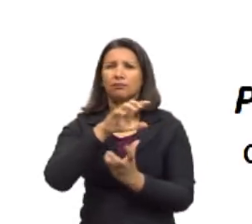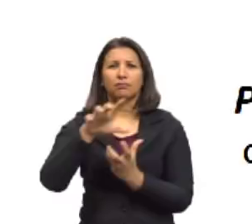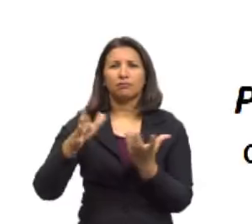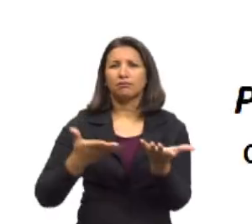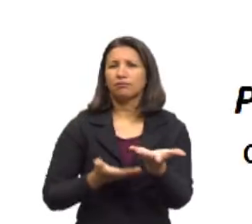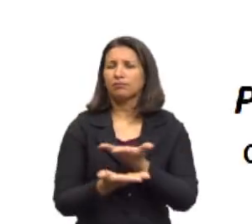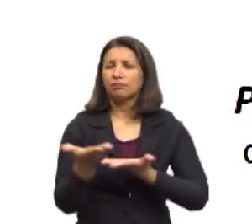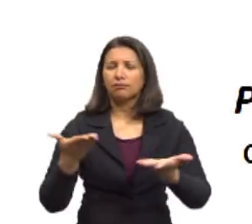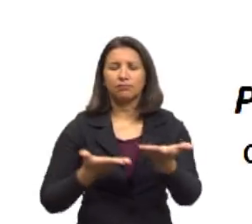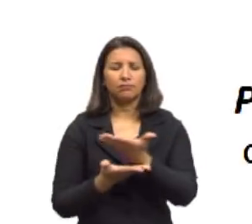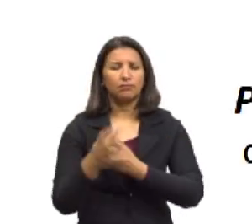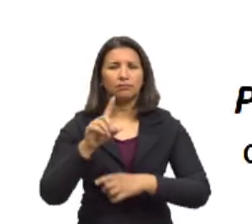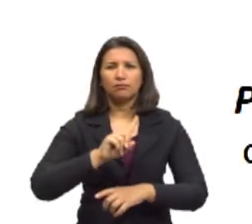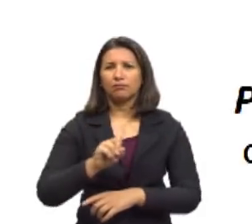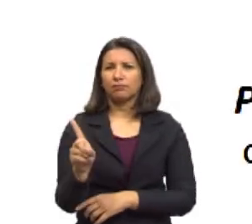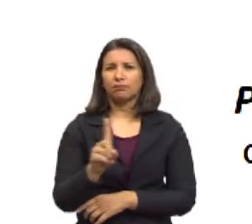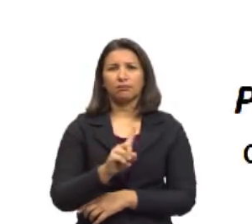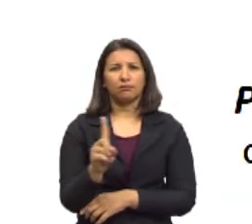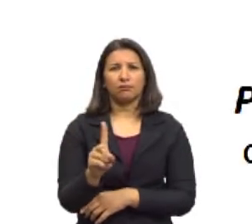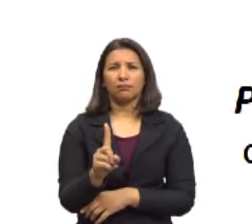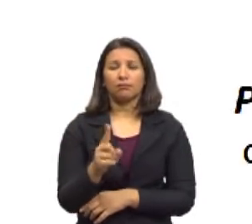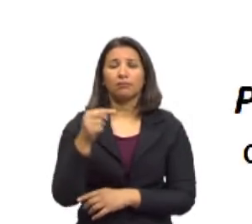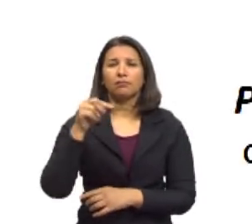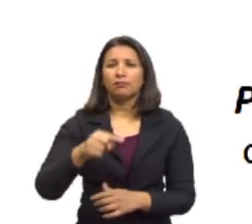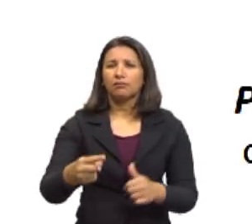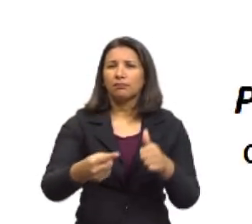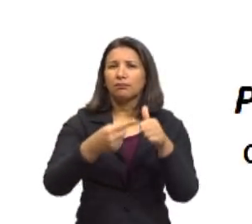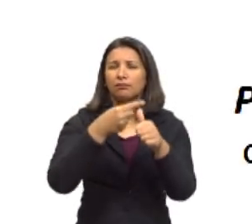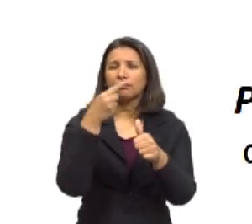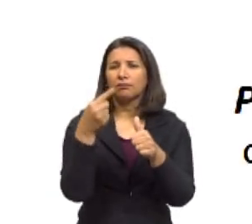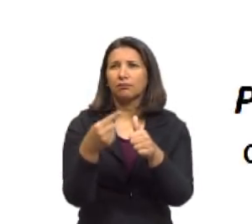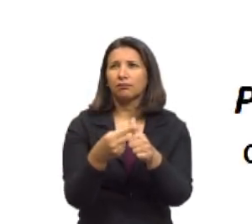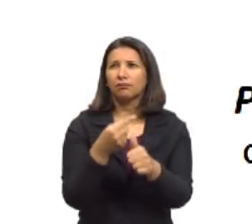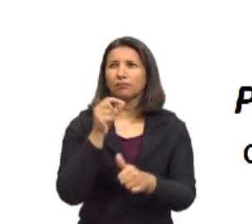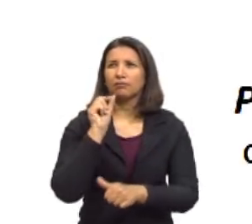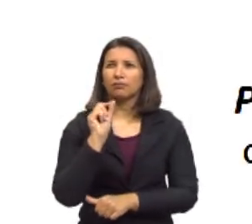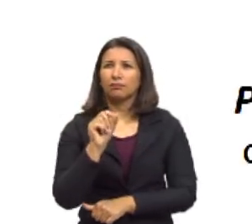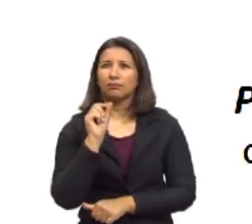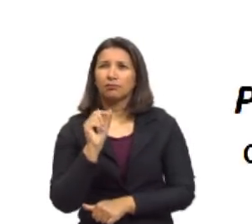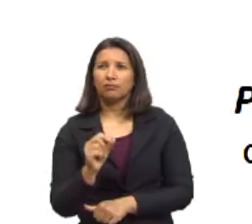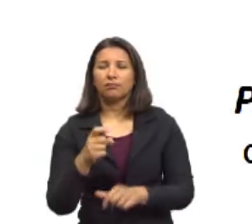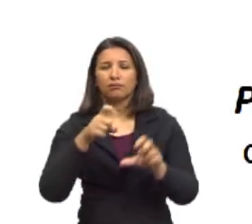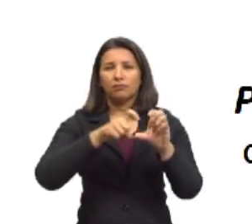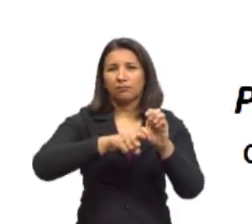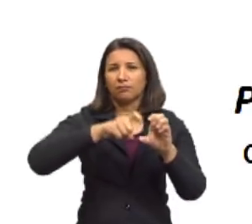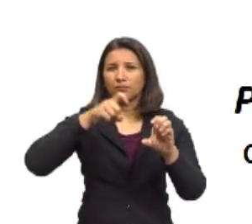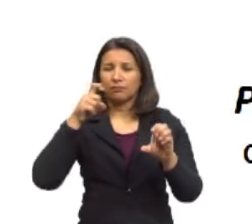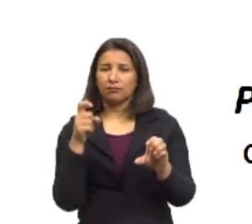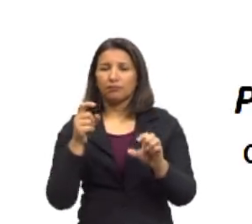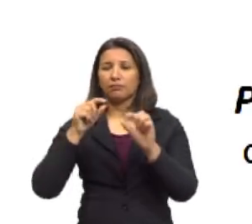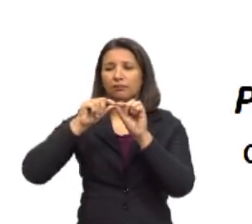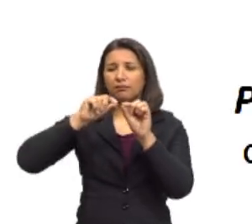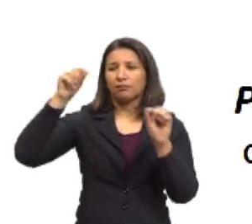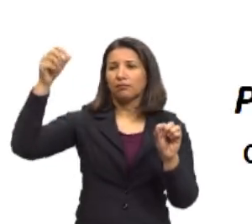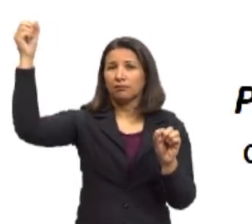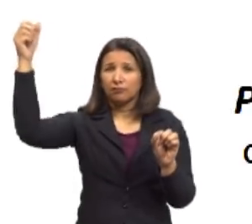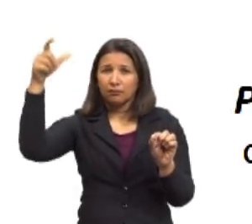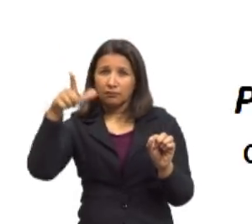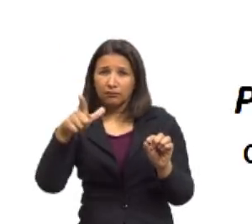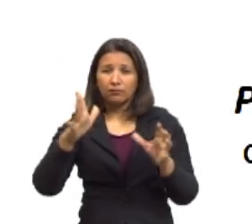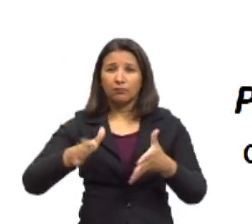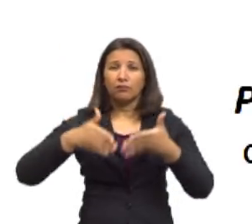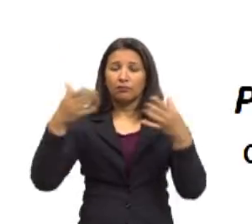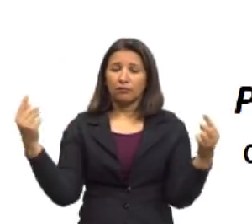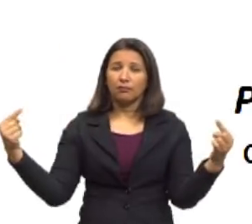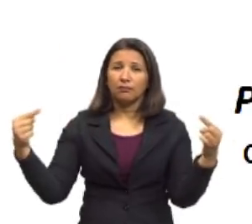certo? Então, esse é um princípio de independência dos raios de luz. Quando eles se